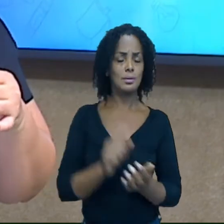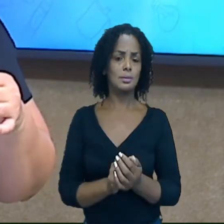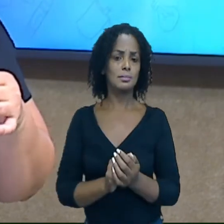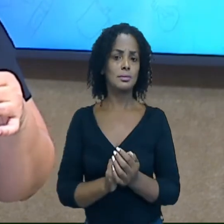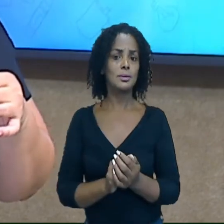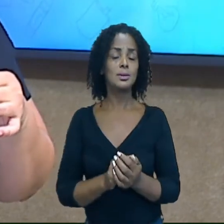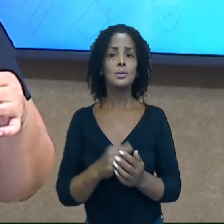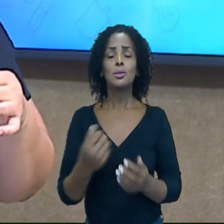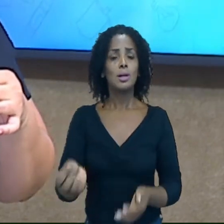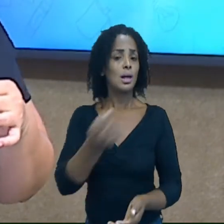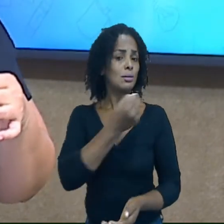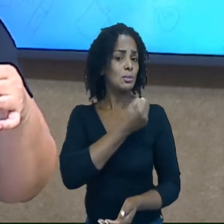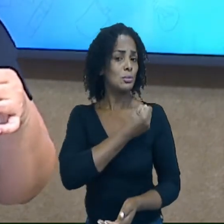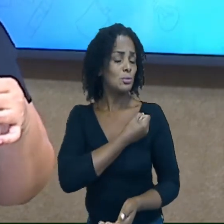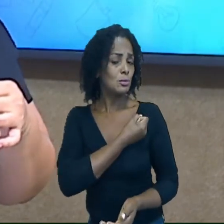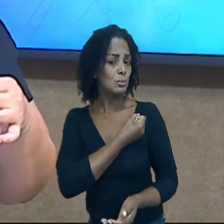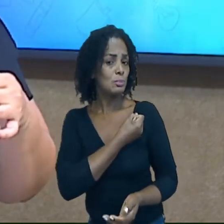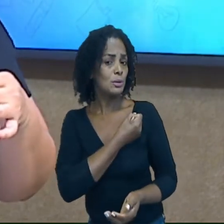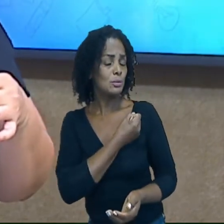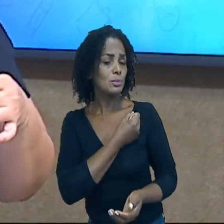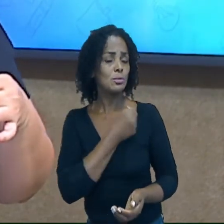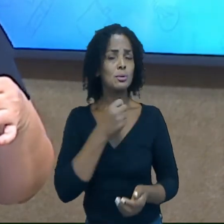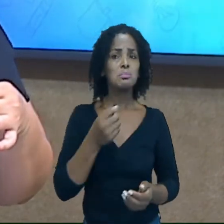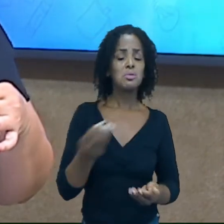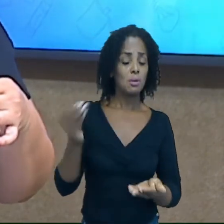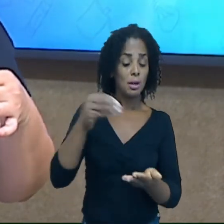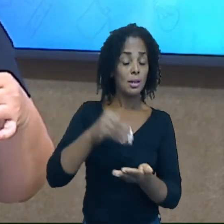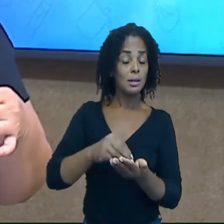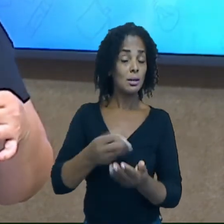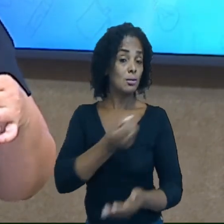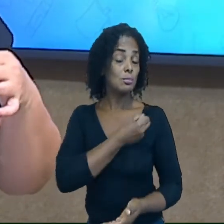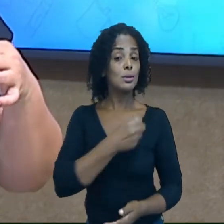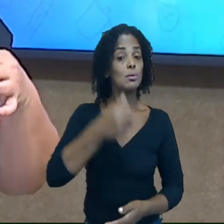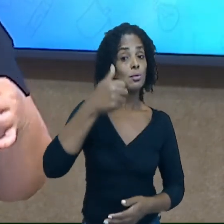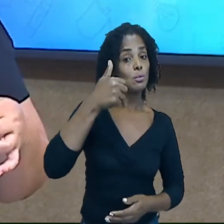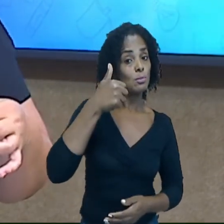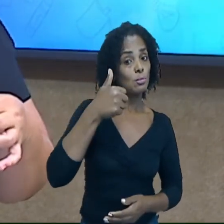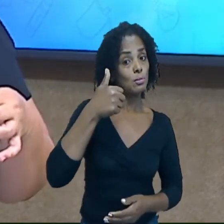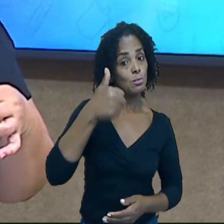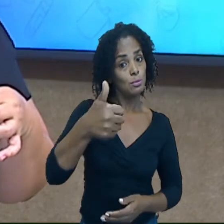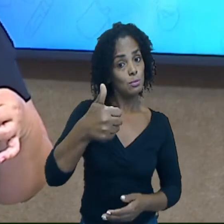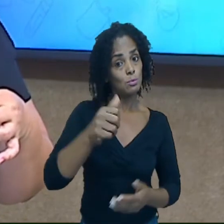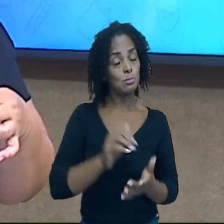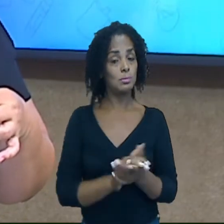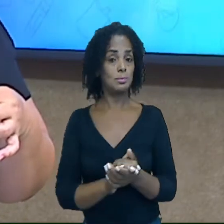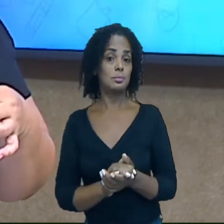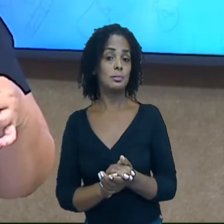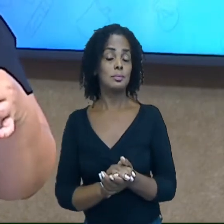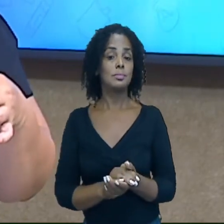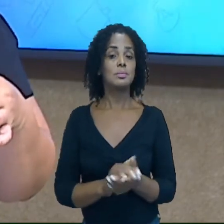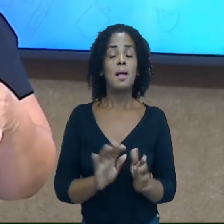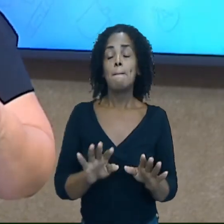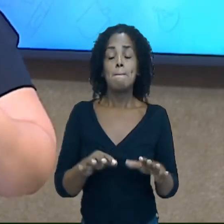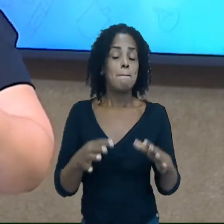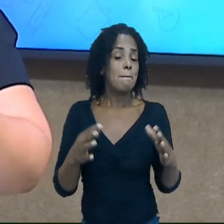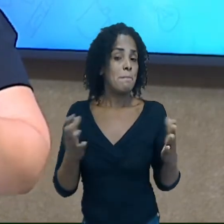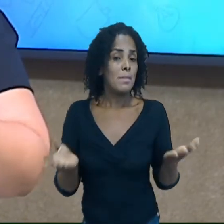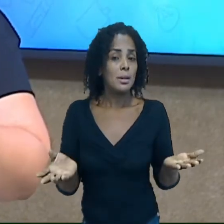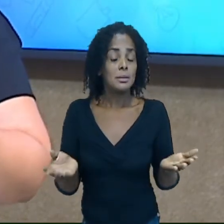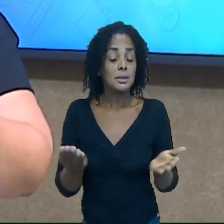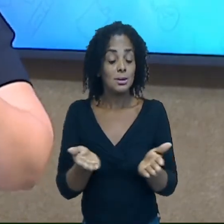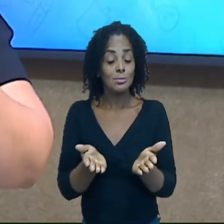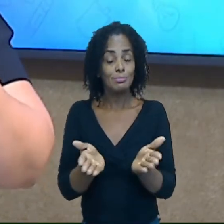nós iríamos colocar o algarismo 1, que representa uma folha, não é mesmo? Mas e se